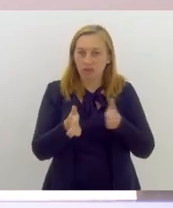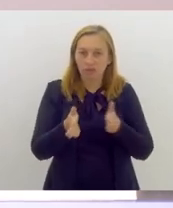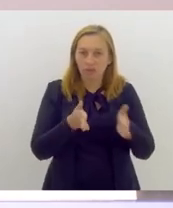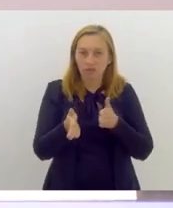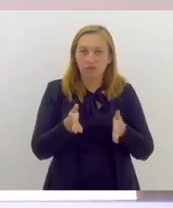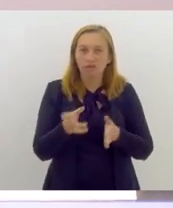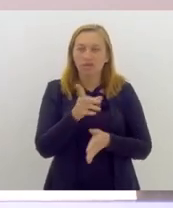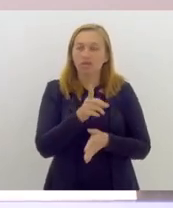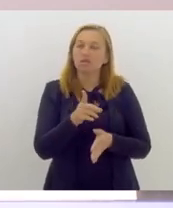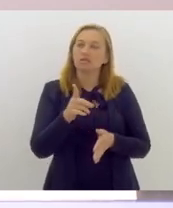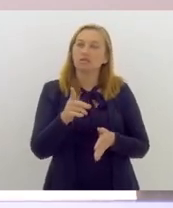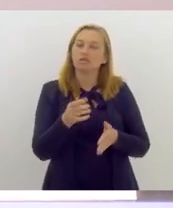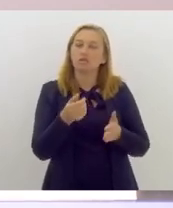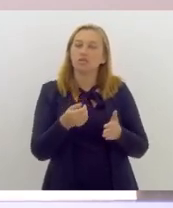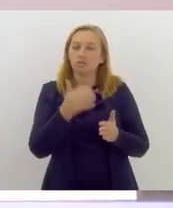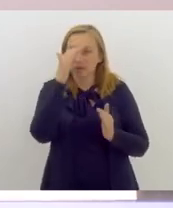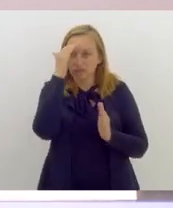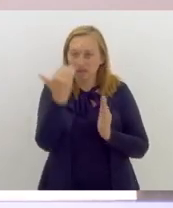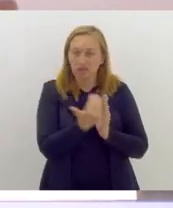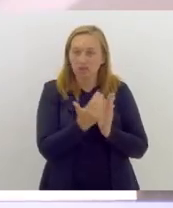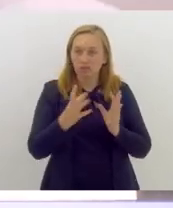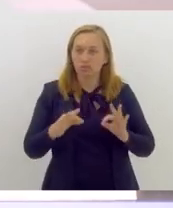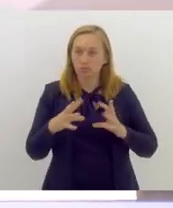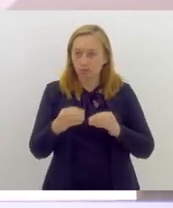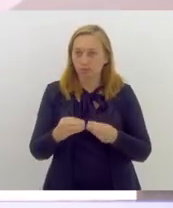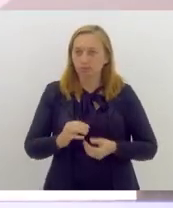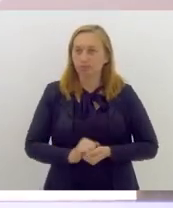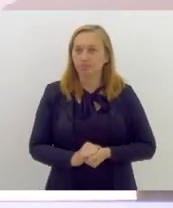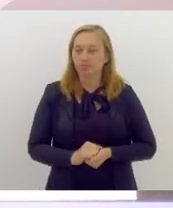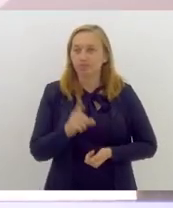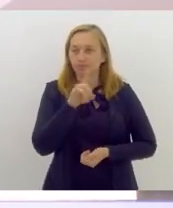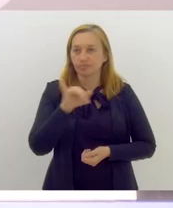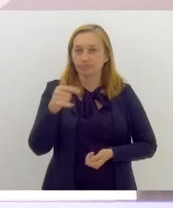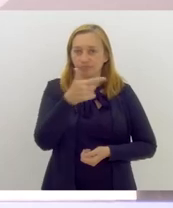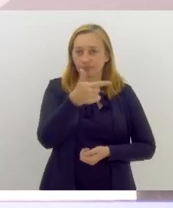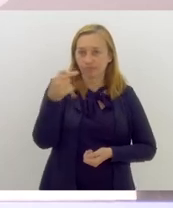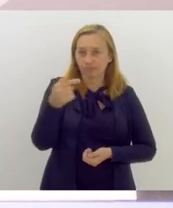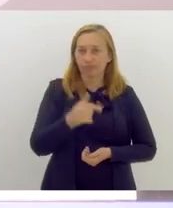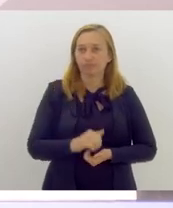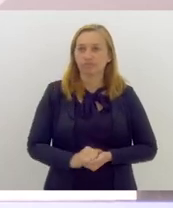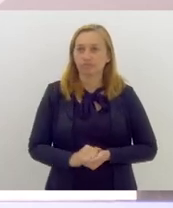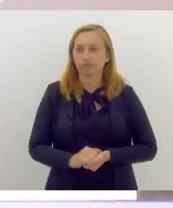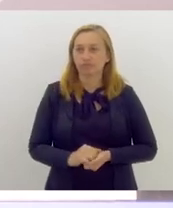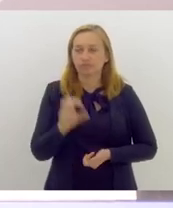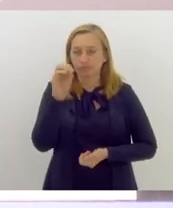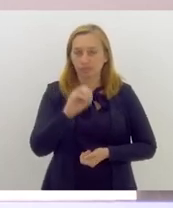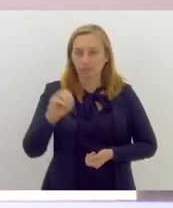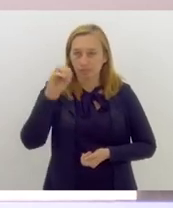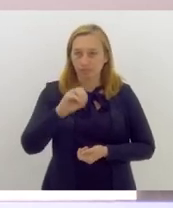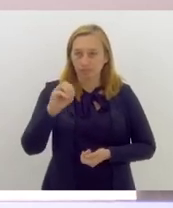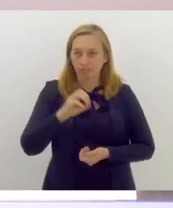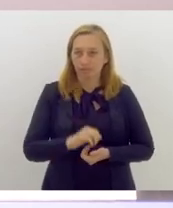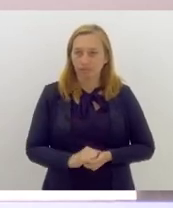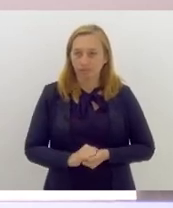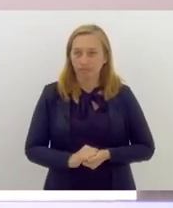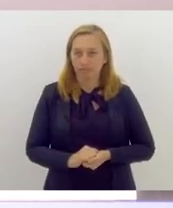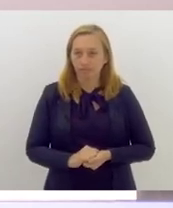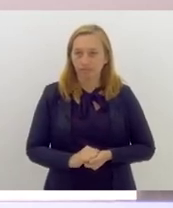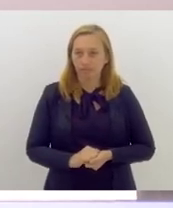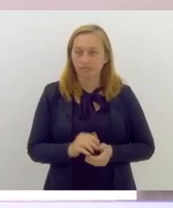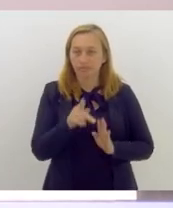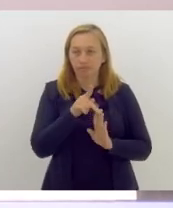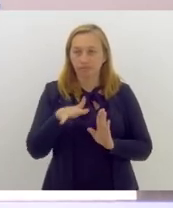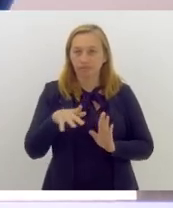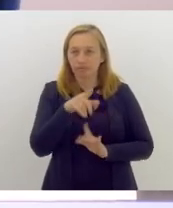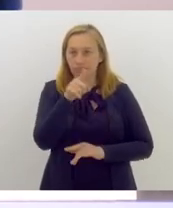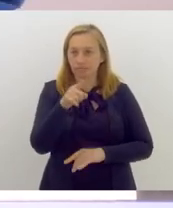que estão em dia e com suas obrigações e prazos no dia 27 de outubro aí sai essa porcaria aqui